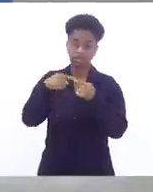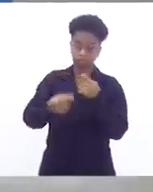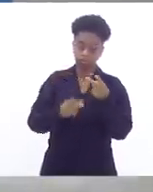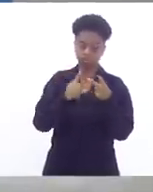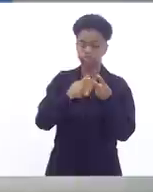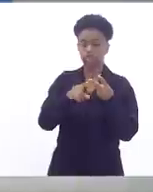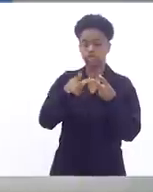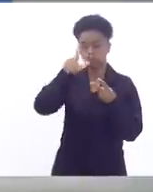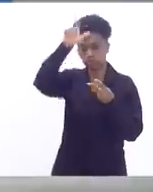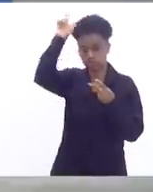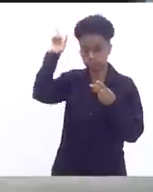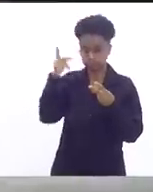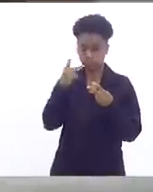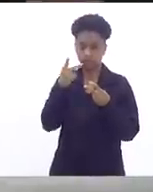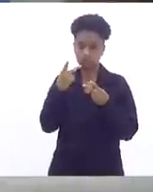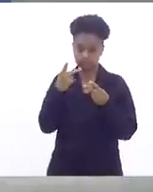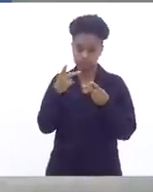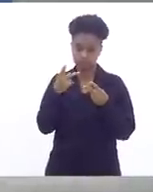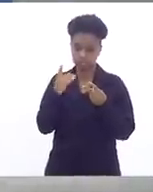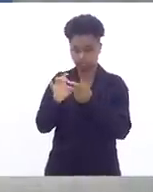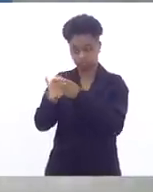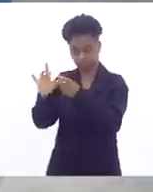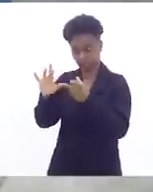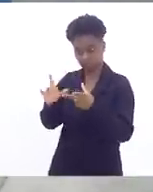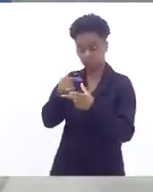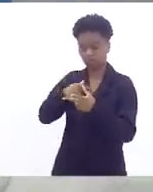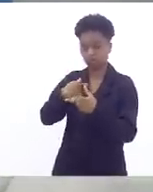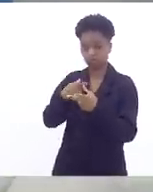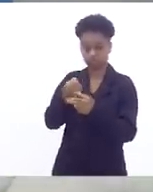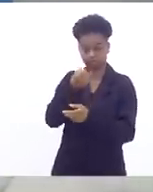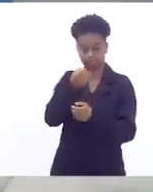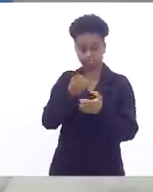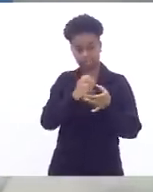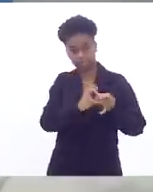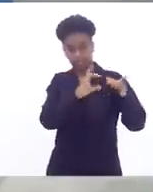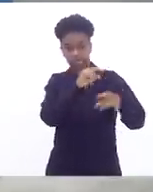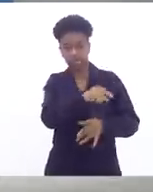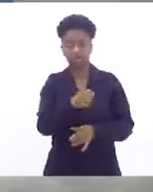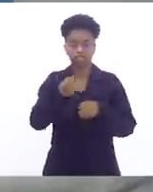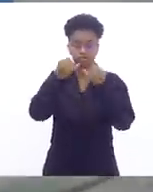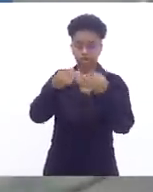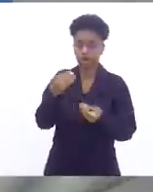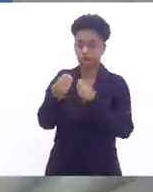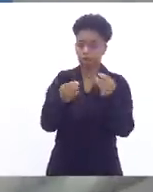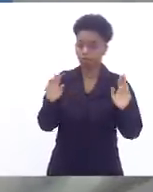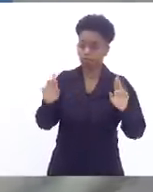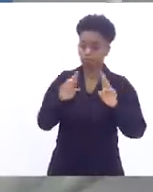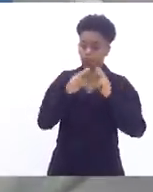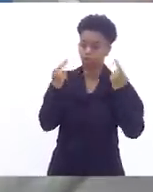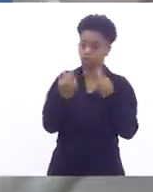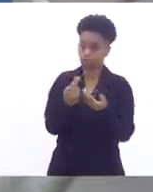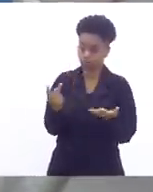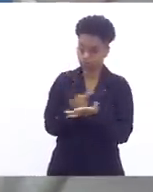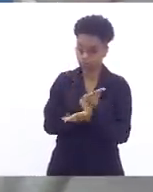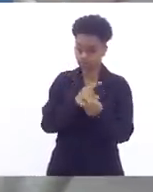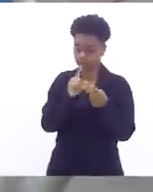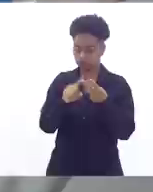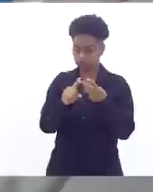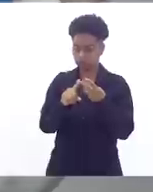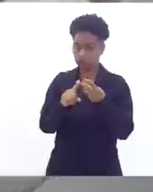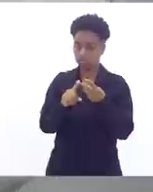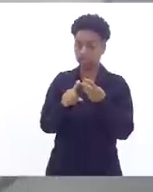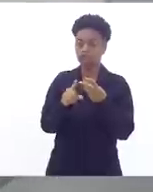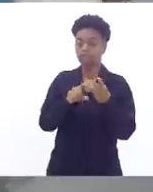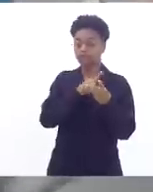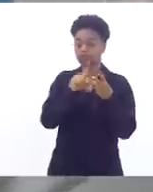Gustavo vai me permitir para o Márcio Garcia explicar um pouco como se deu essa reunião e em seguida antes do Rio previdência